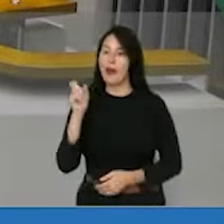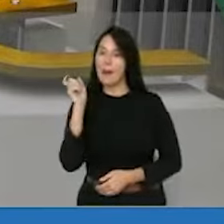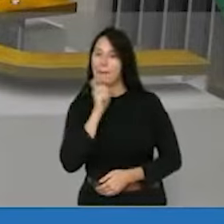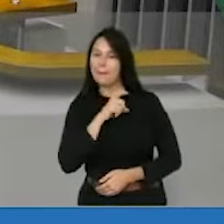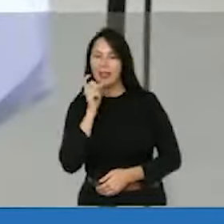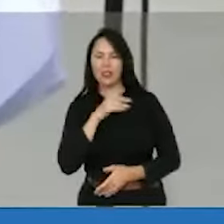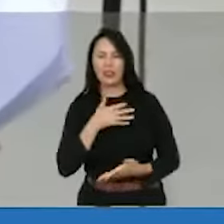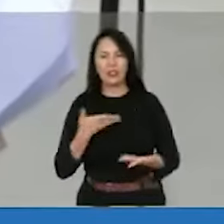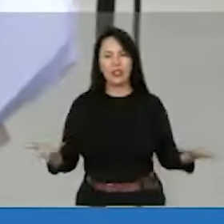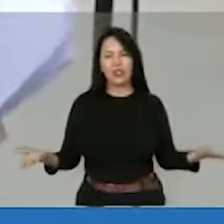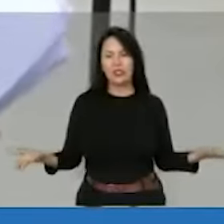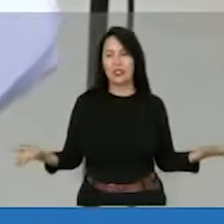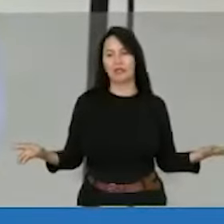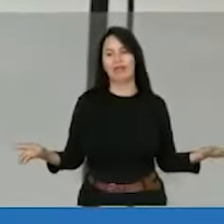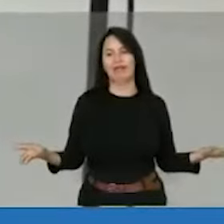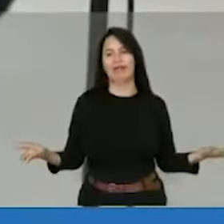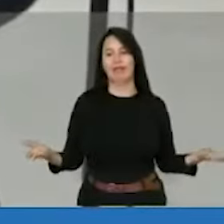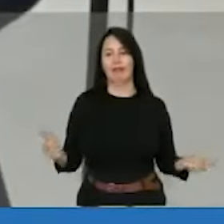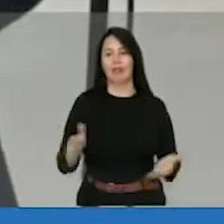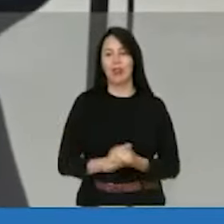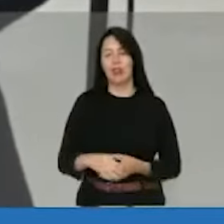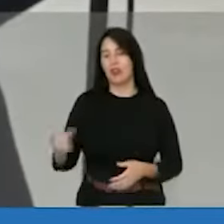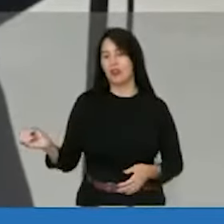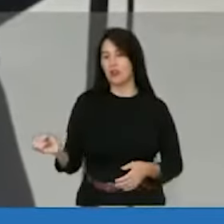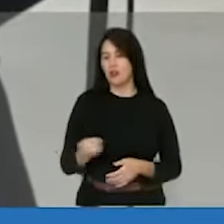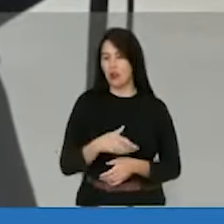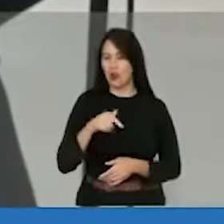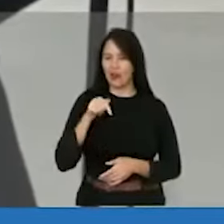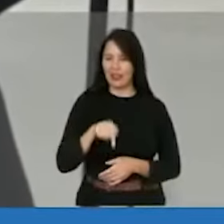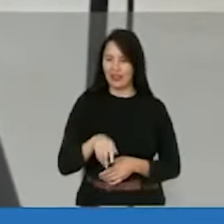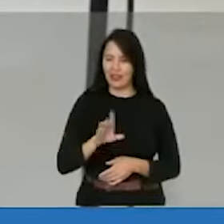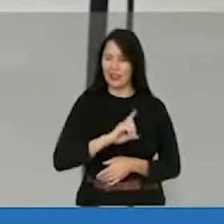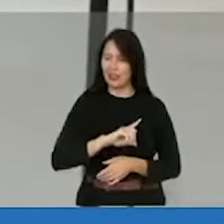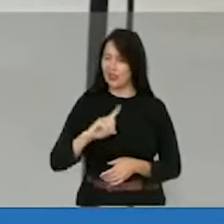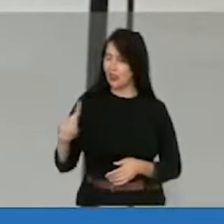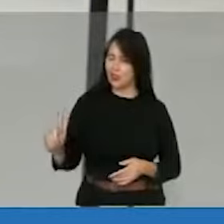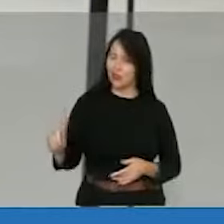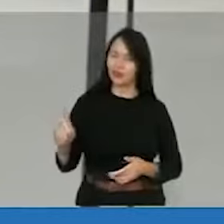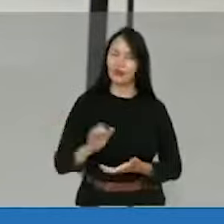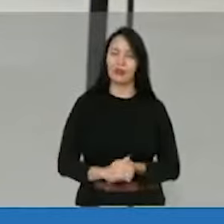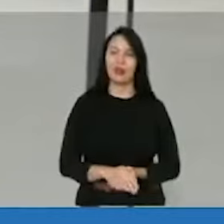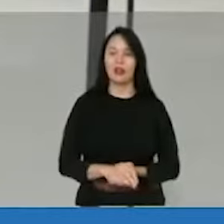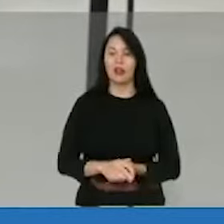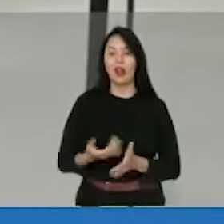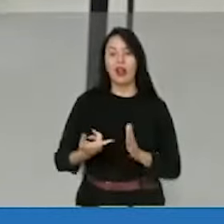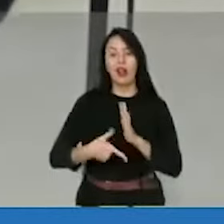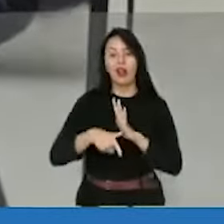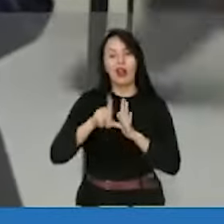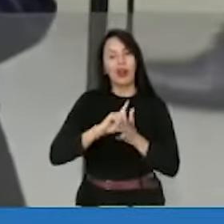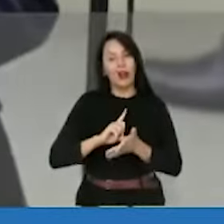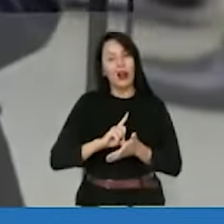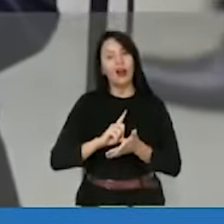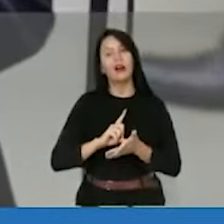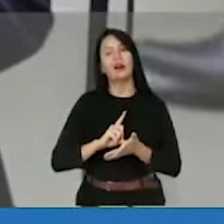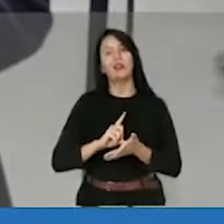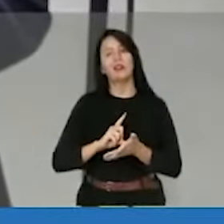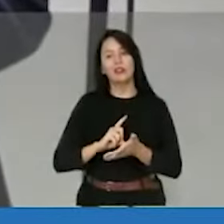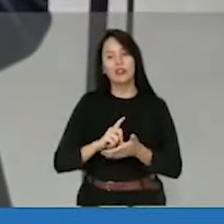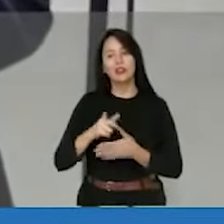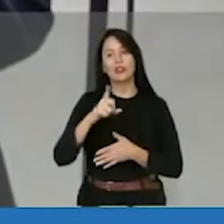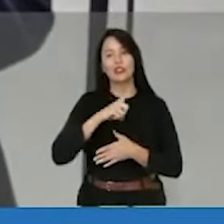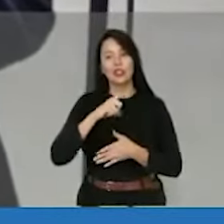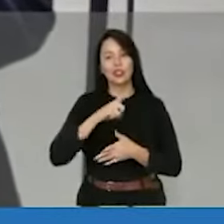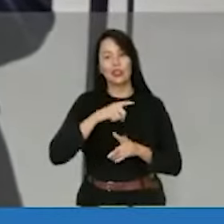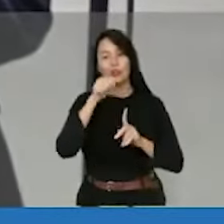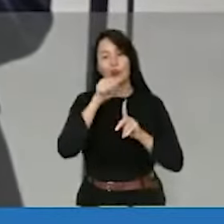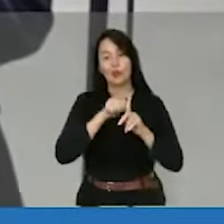que este é uma condição nova que está posta. Esta condição já estava dada em maio. E aqui o